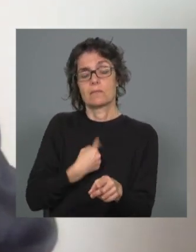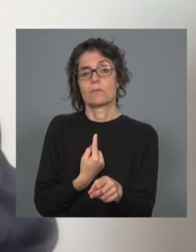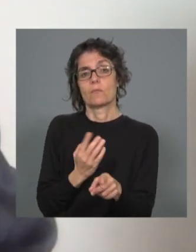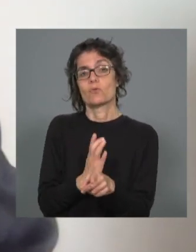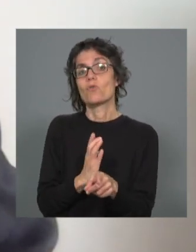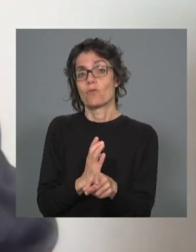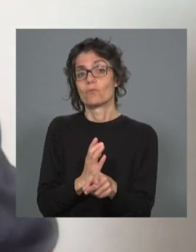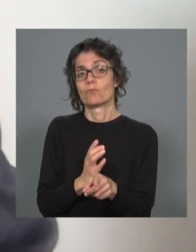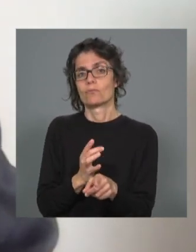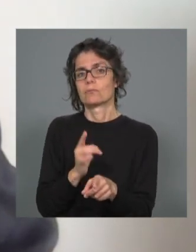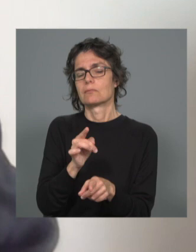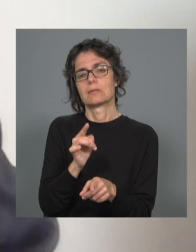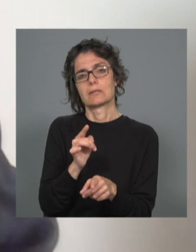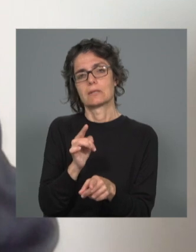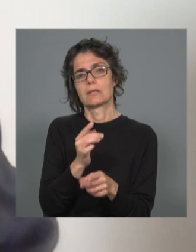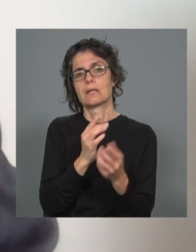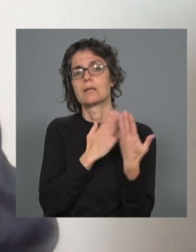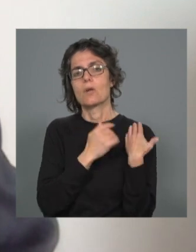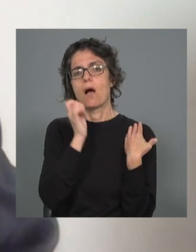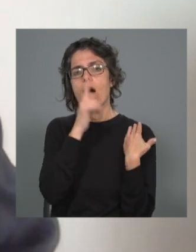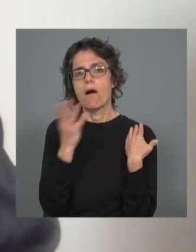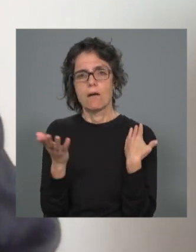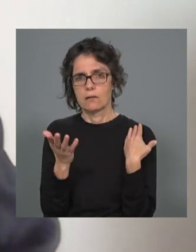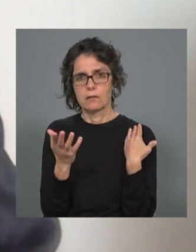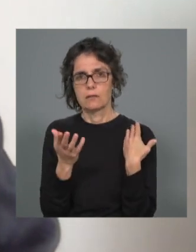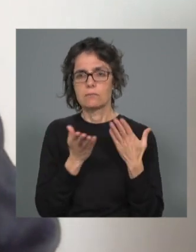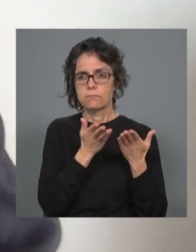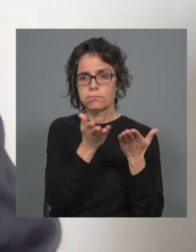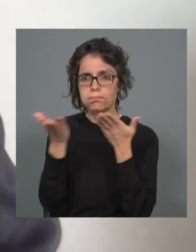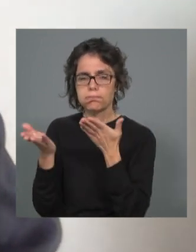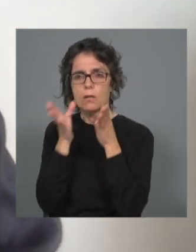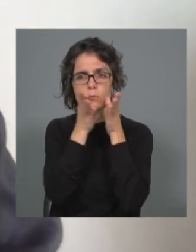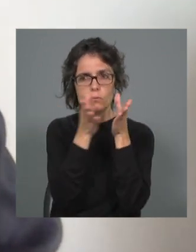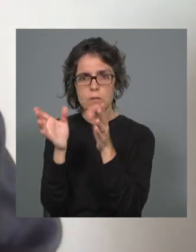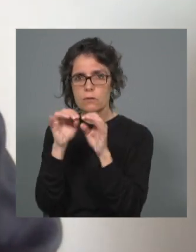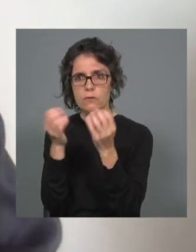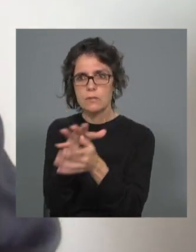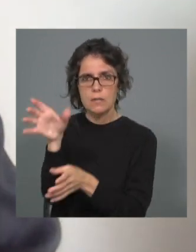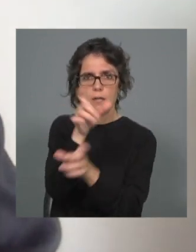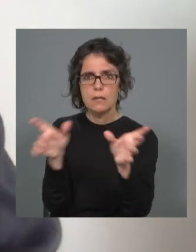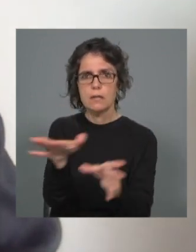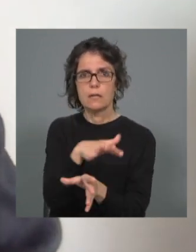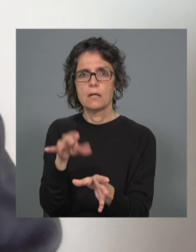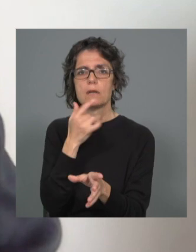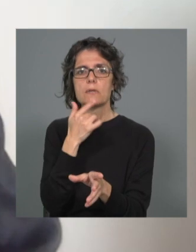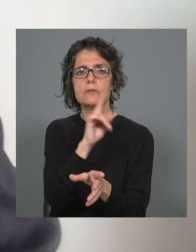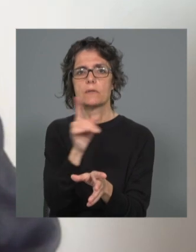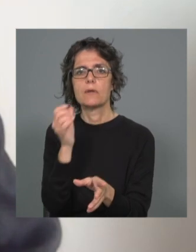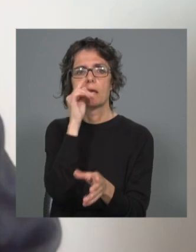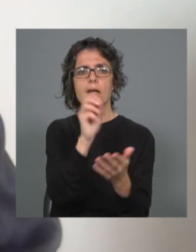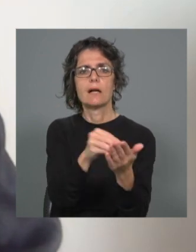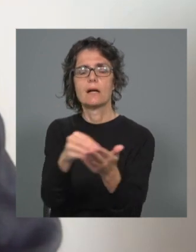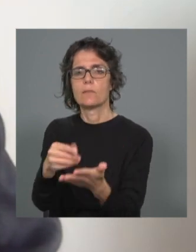quando a função é servir totalmente a sociedade civil e o bem comum, a começar por aqueles que são mais pobres, que estão mais